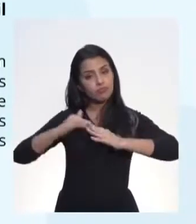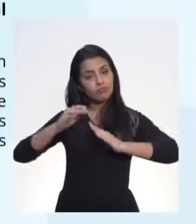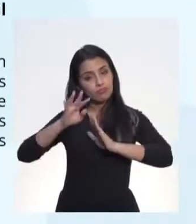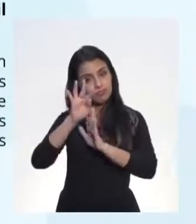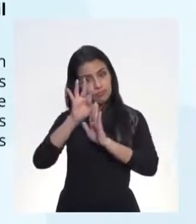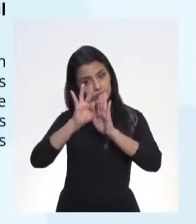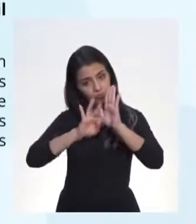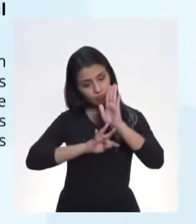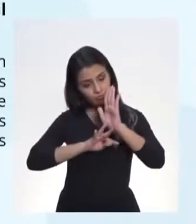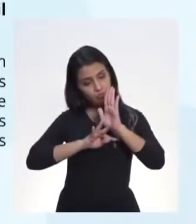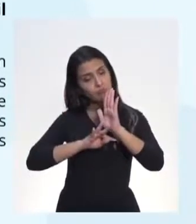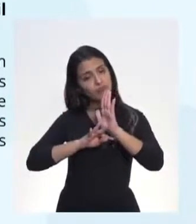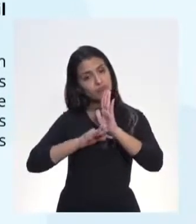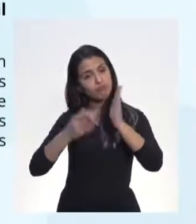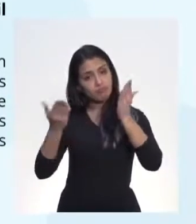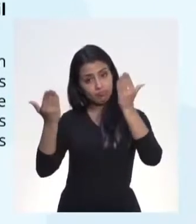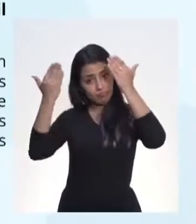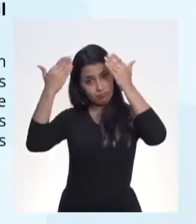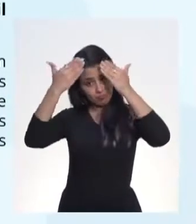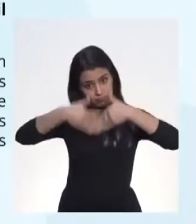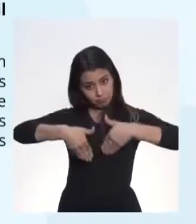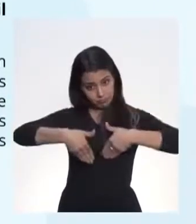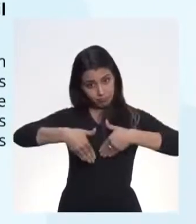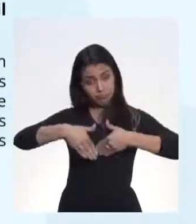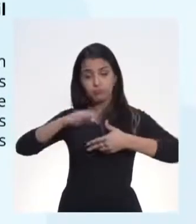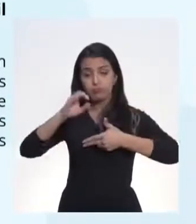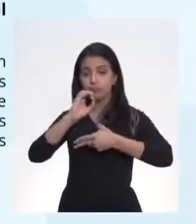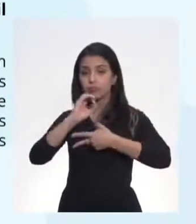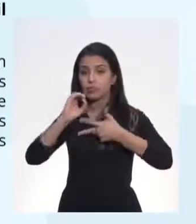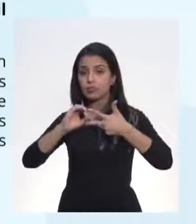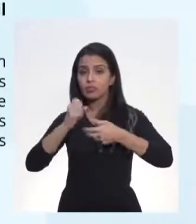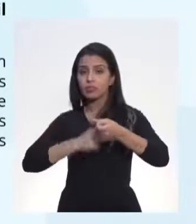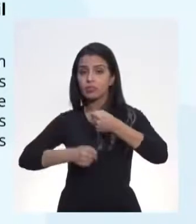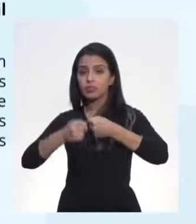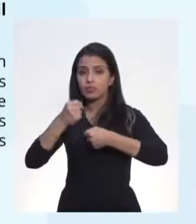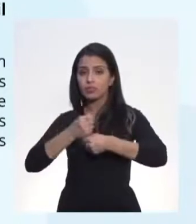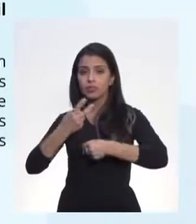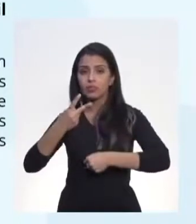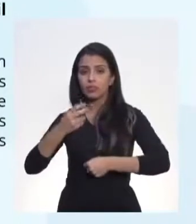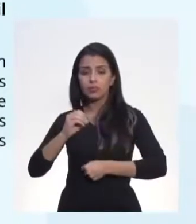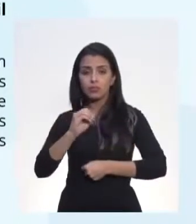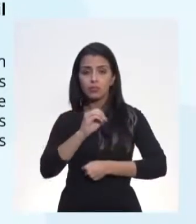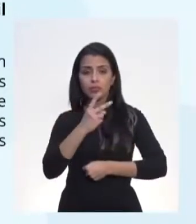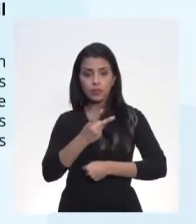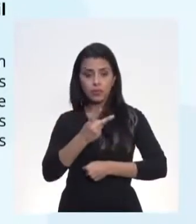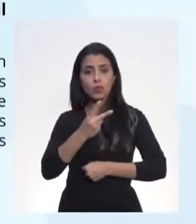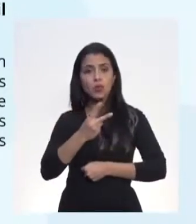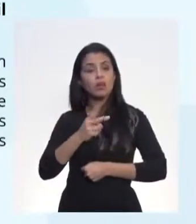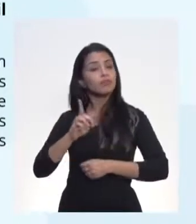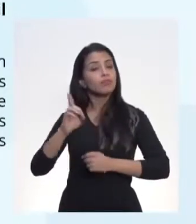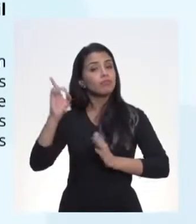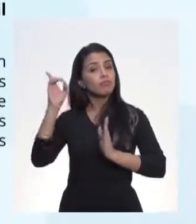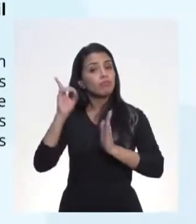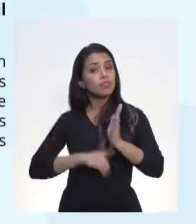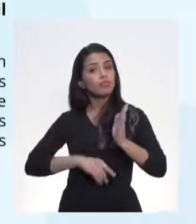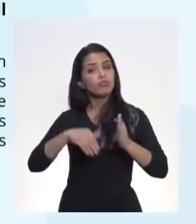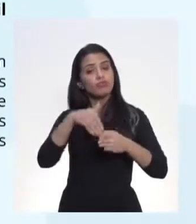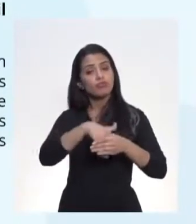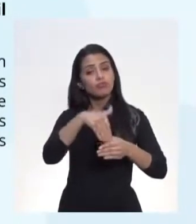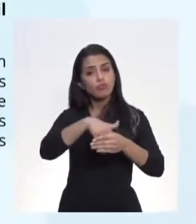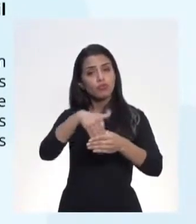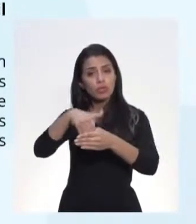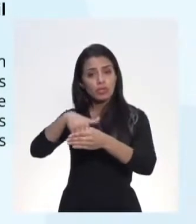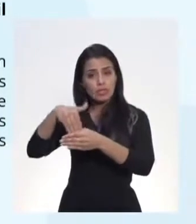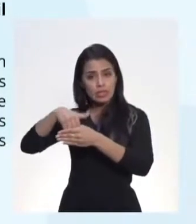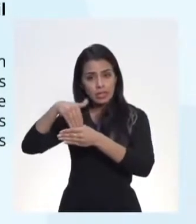escrita para uma prova do Enem de 2002, cujo tema foi o direito de votar. como fazer dessa